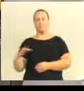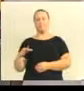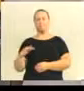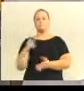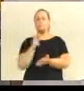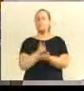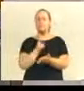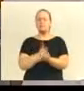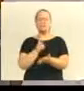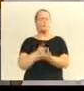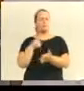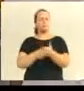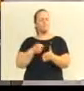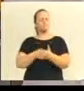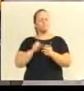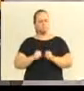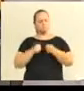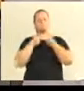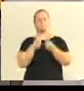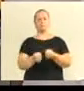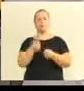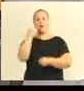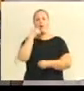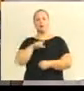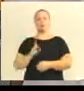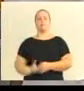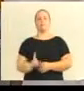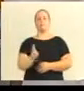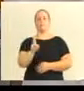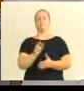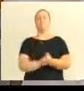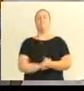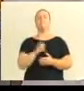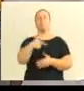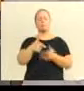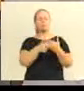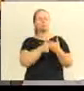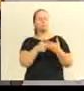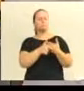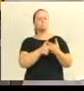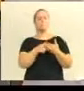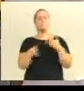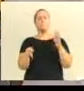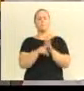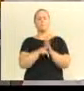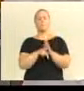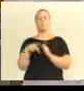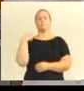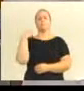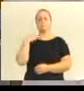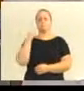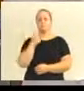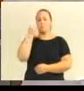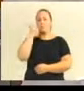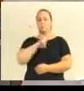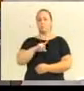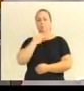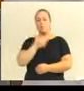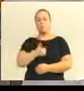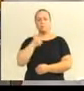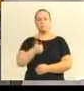iniciativa que contou com o apoio de todos aqui nesta casa esse é um dos papéis do vereador buscar viabilizar também as soluções através de possibilidades que existam